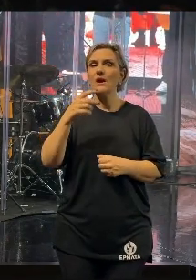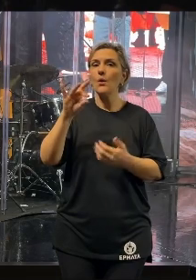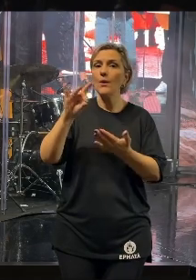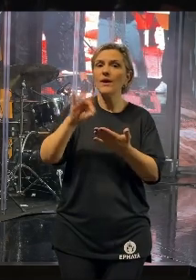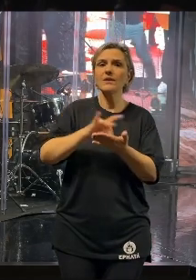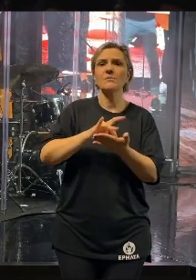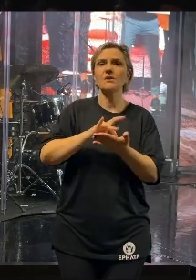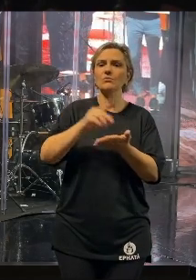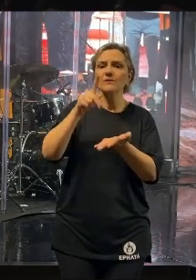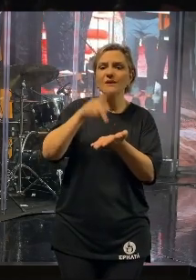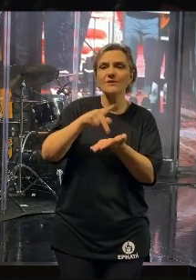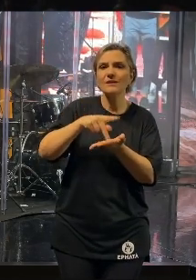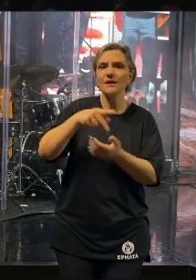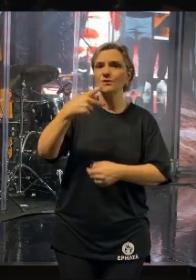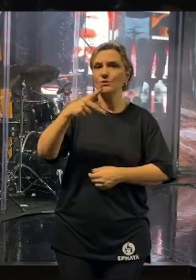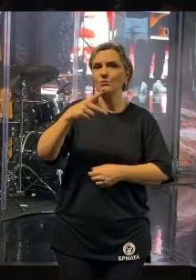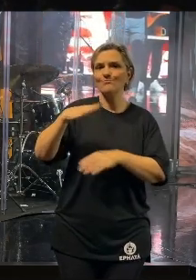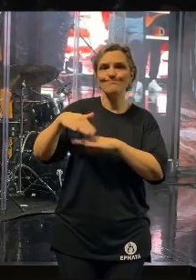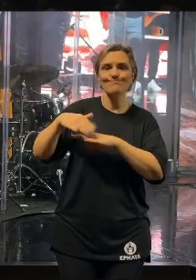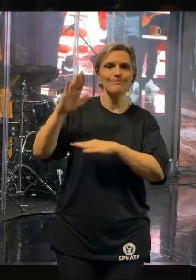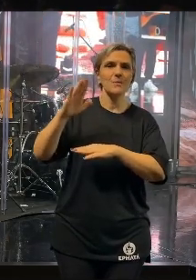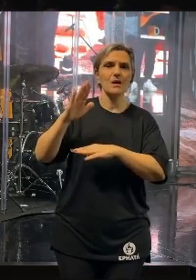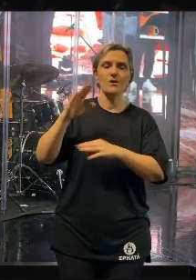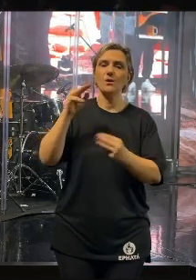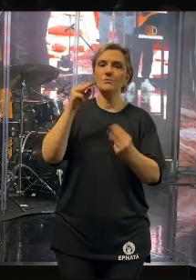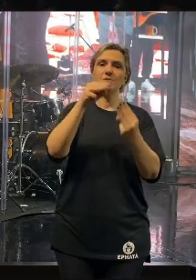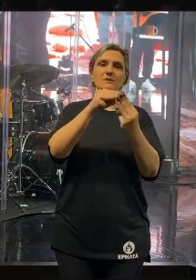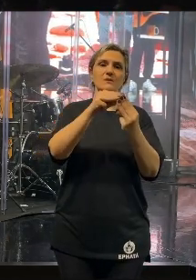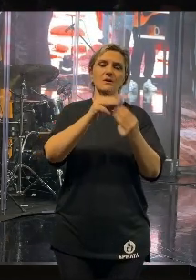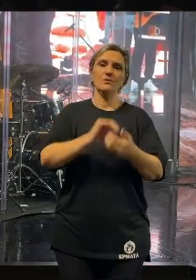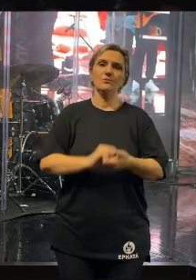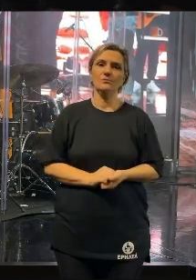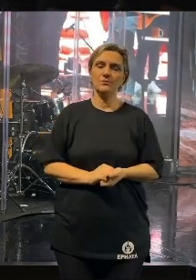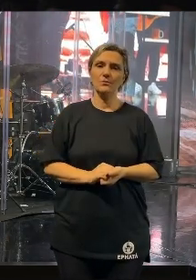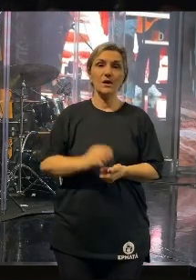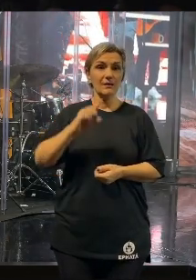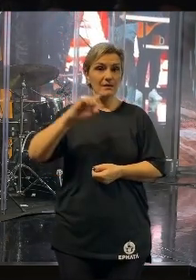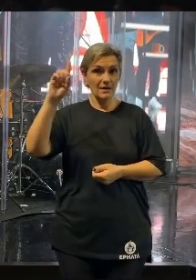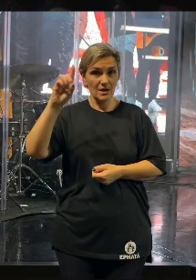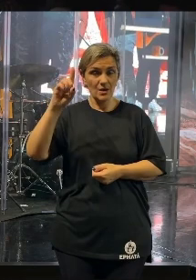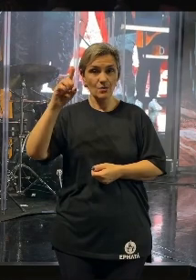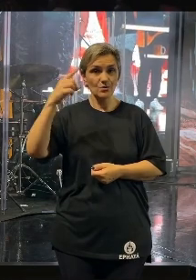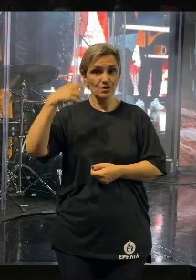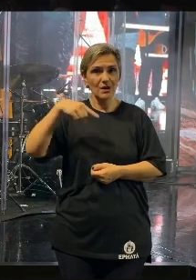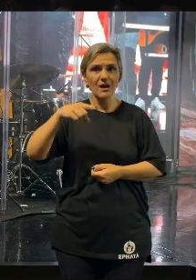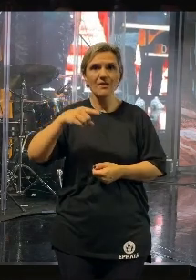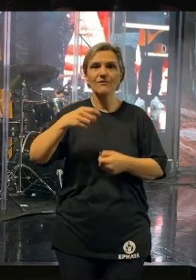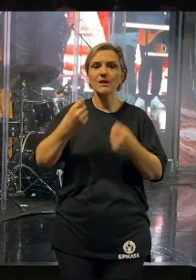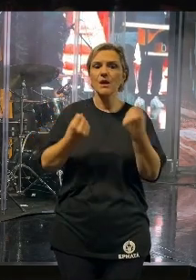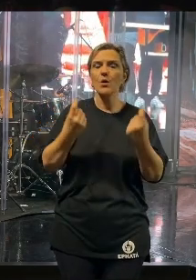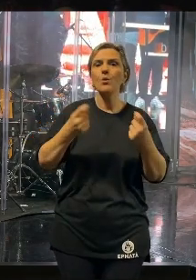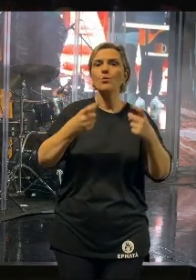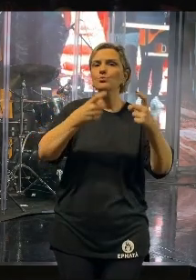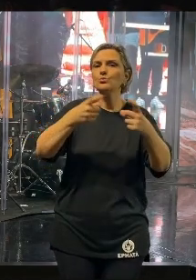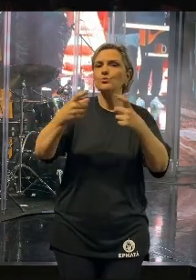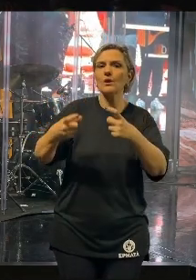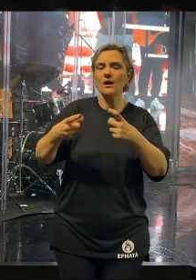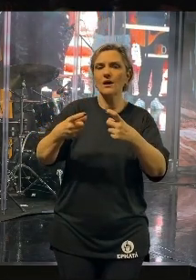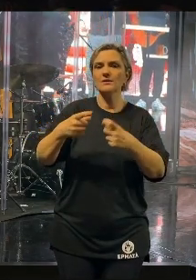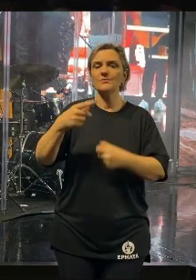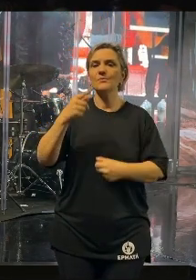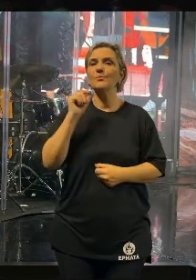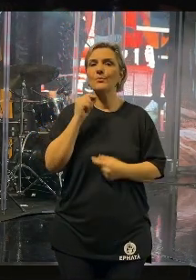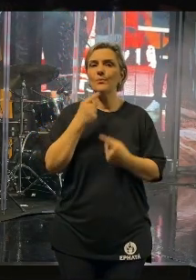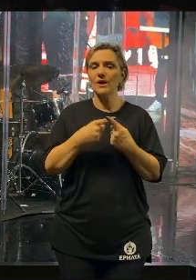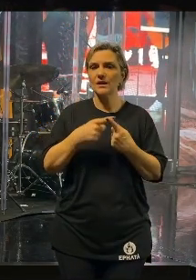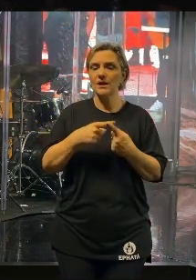na verdade, é a tua maior missão. Deus te coloca em alguns lugares para que esses lugares sejam transformados